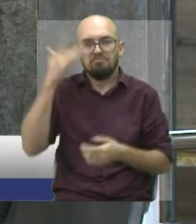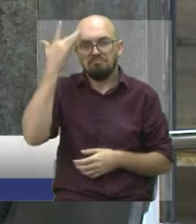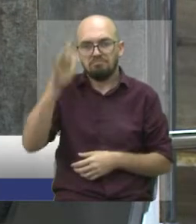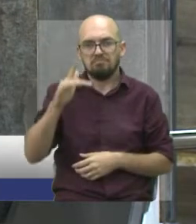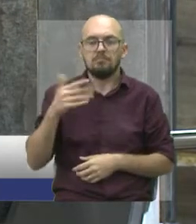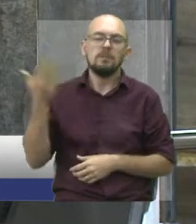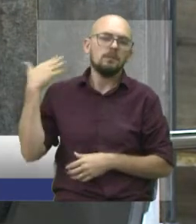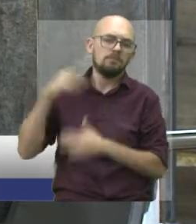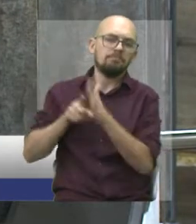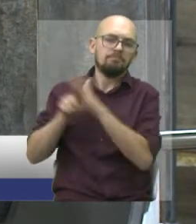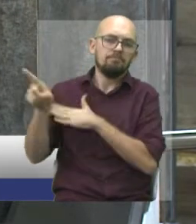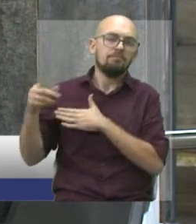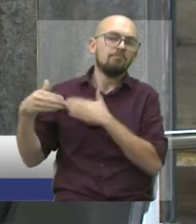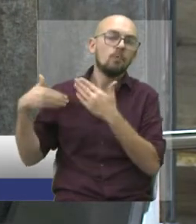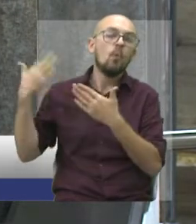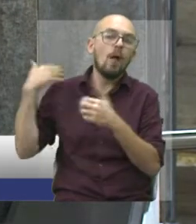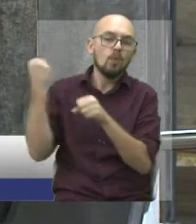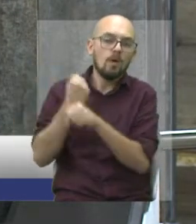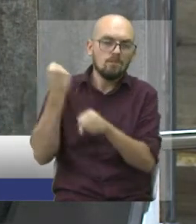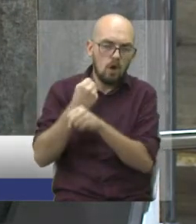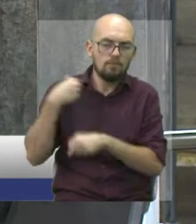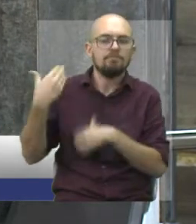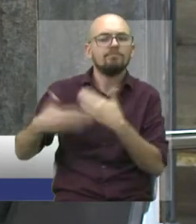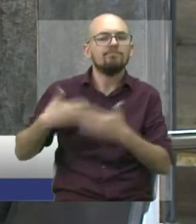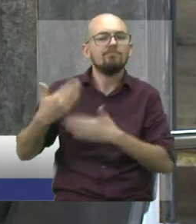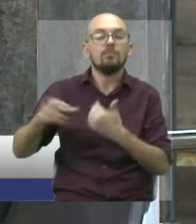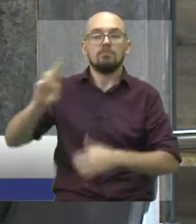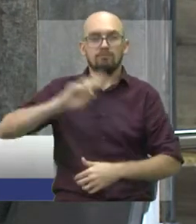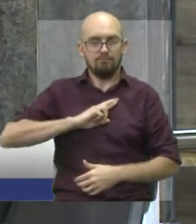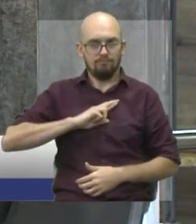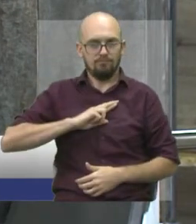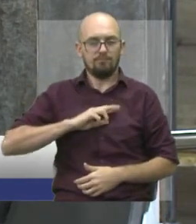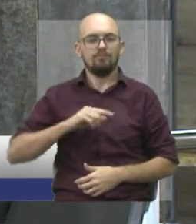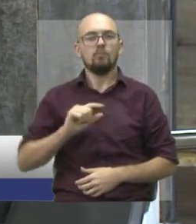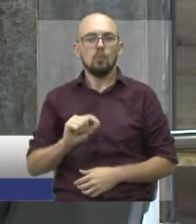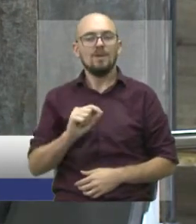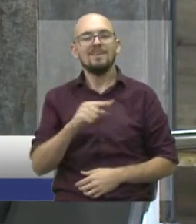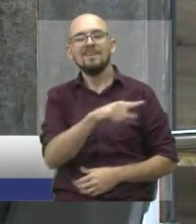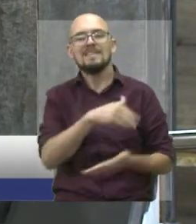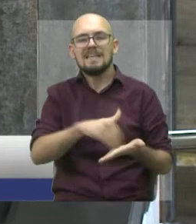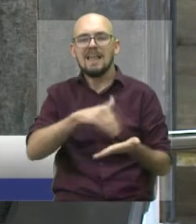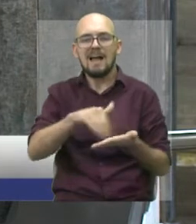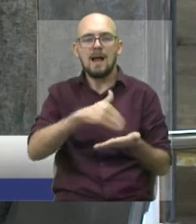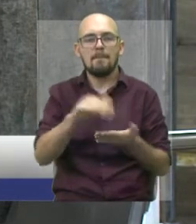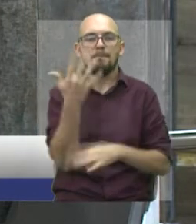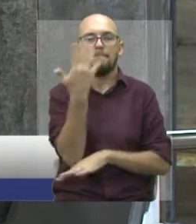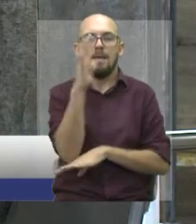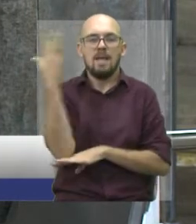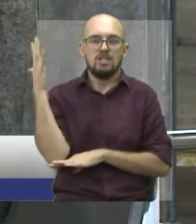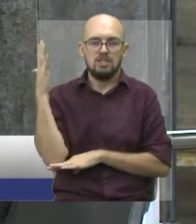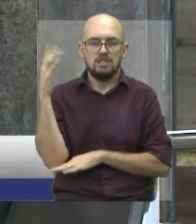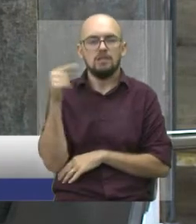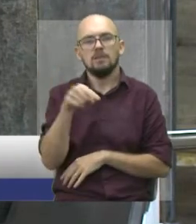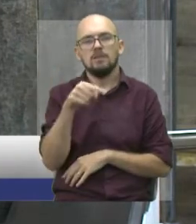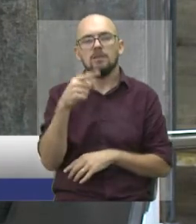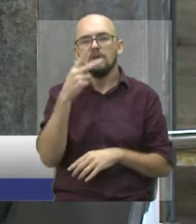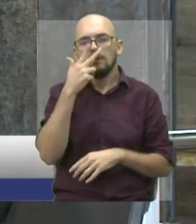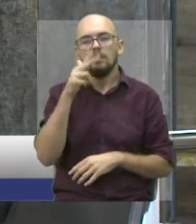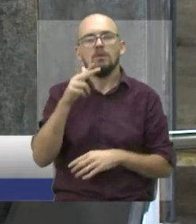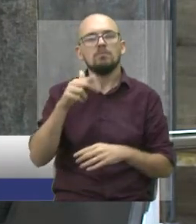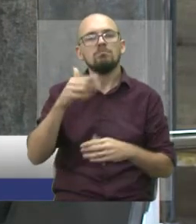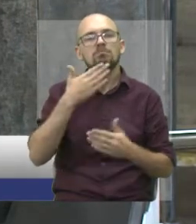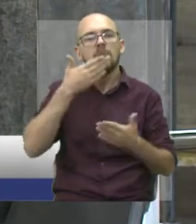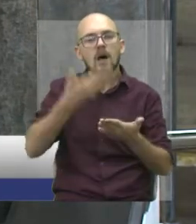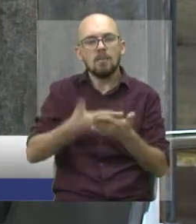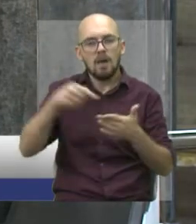aqui. Foi para a Secretaria de Meio Ambiente, entendemos que o requerimento não deve ser apreciado por